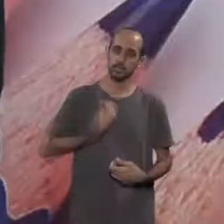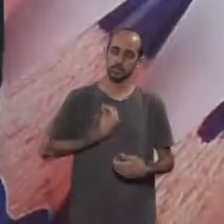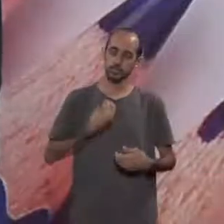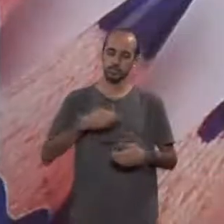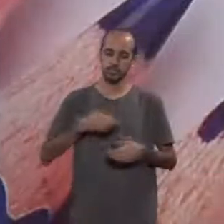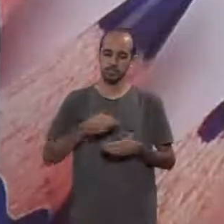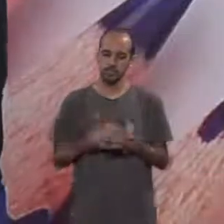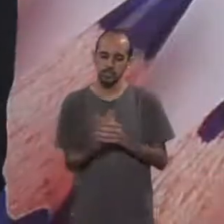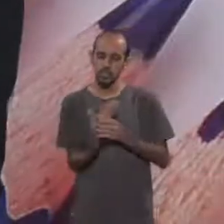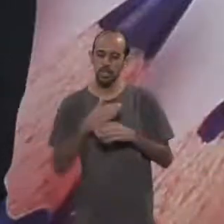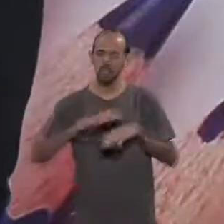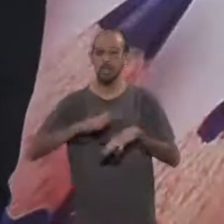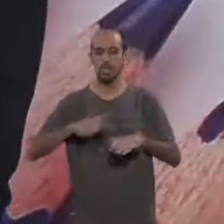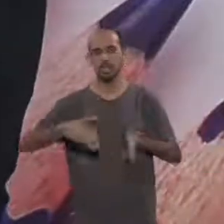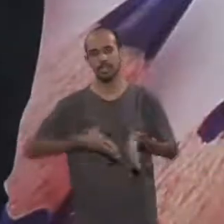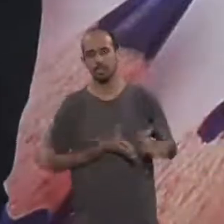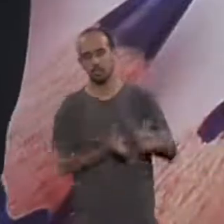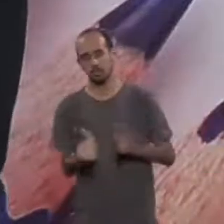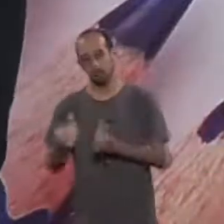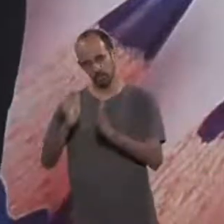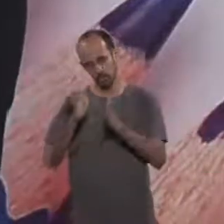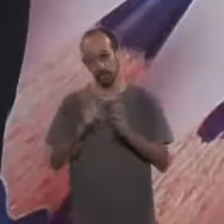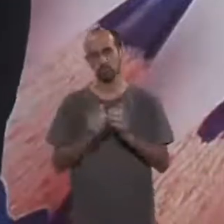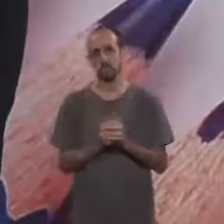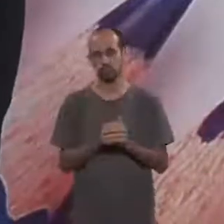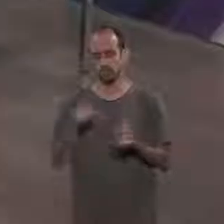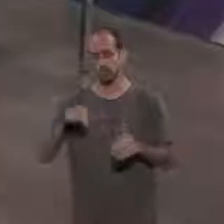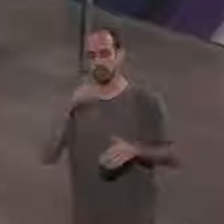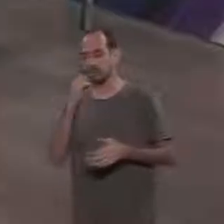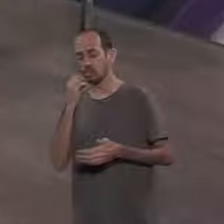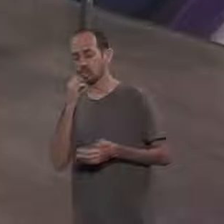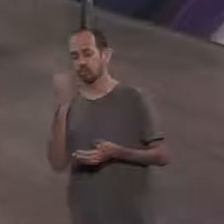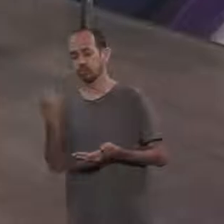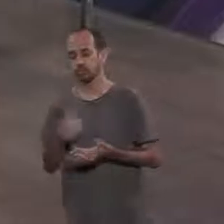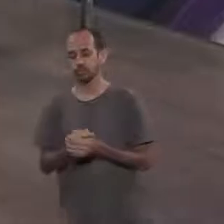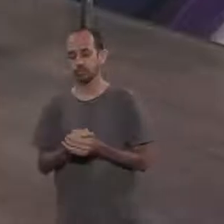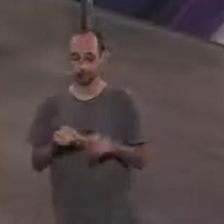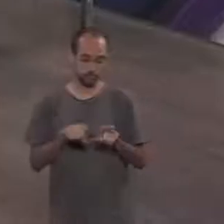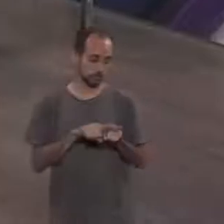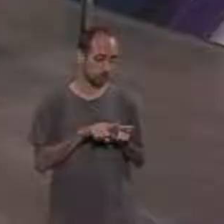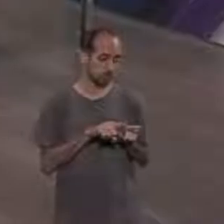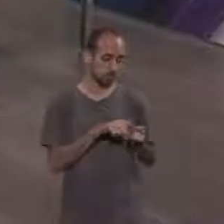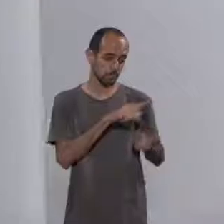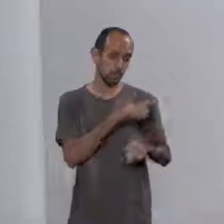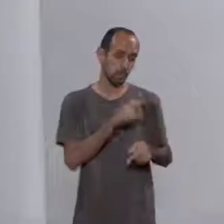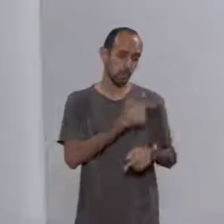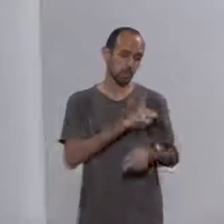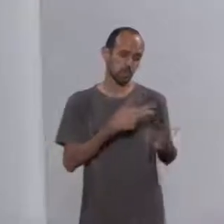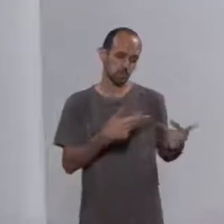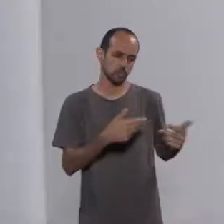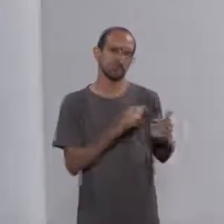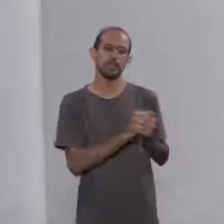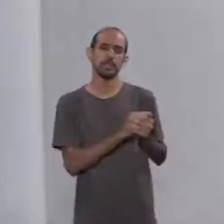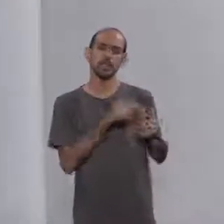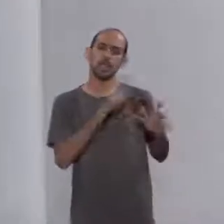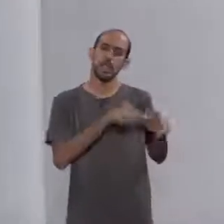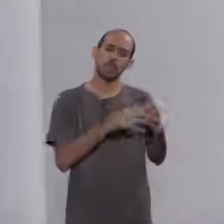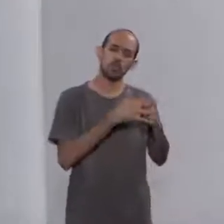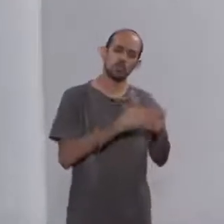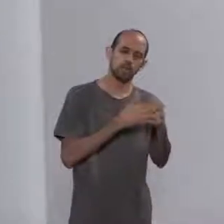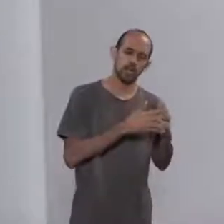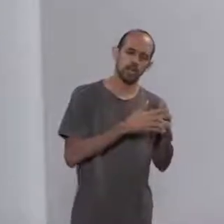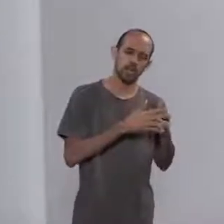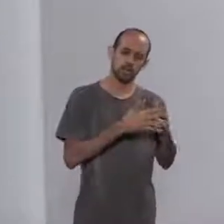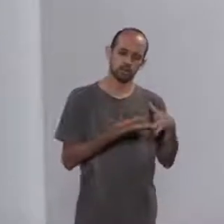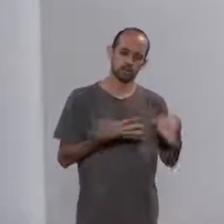mais caminhos a gente conhece. Né? Parece óbvio isso. E tem uma outra questão também, que assim, se é complicado esse processo